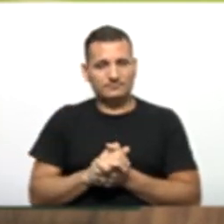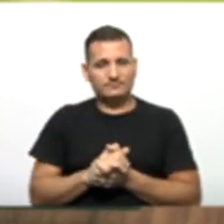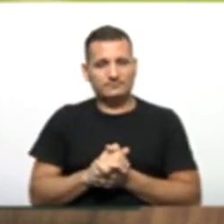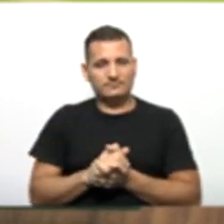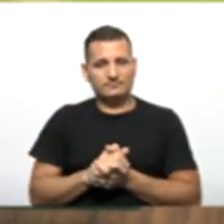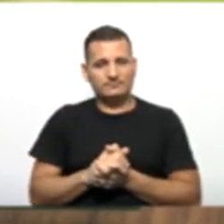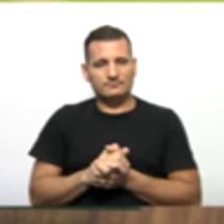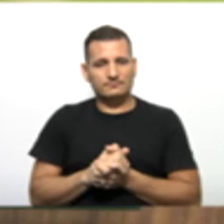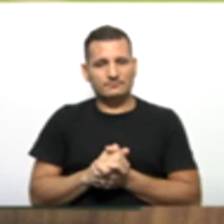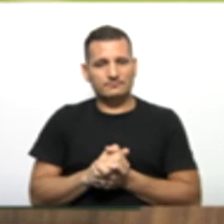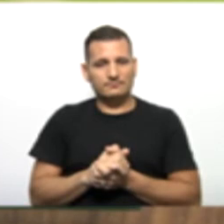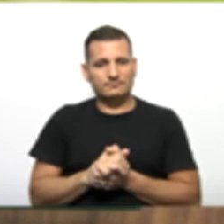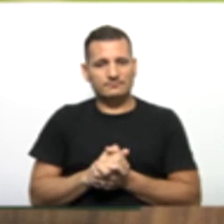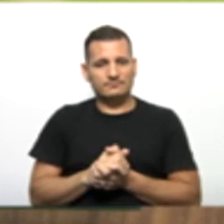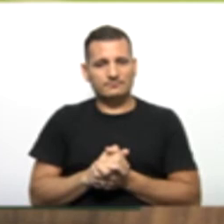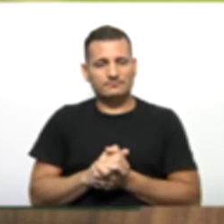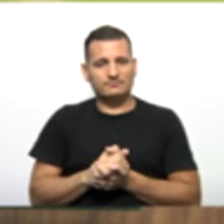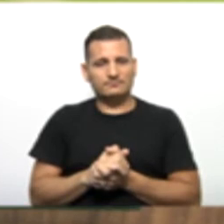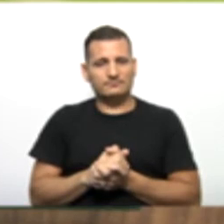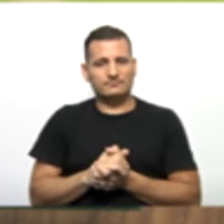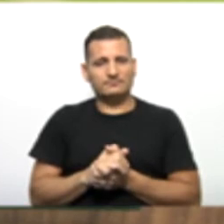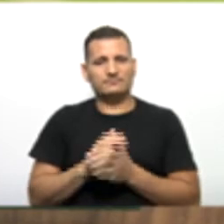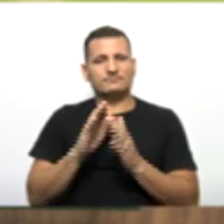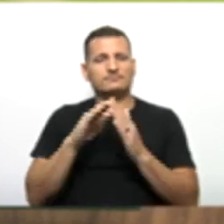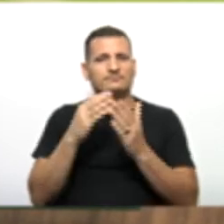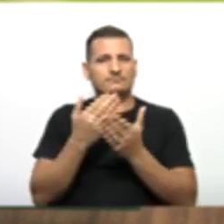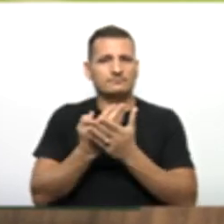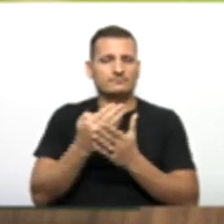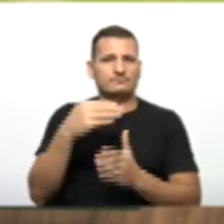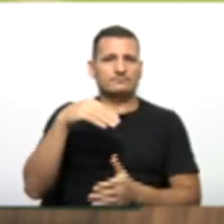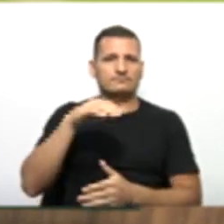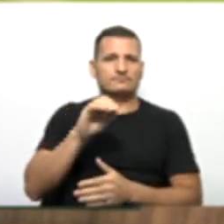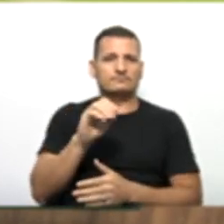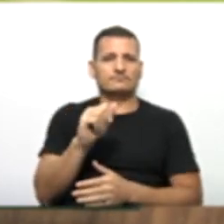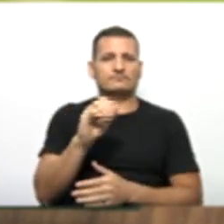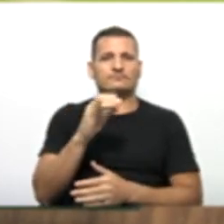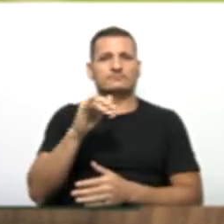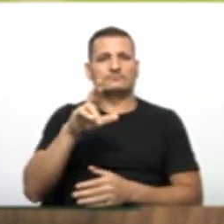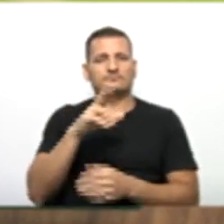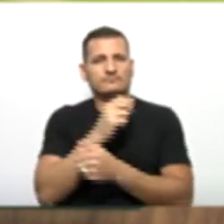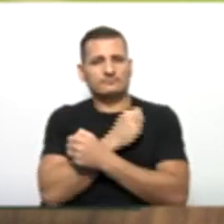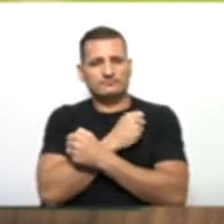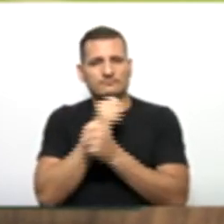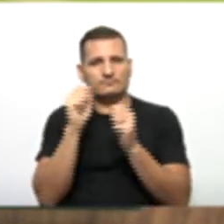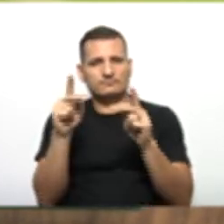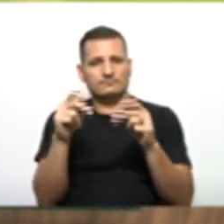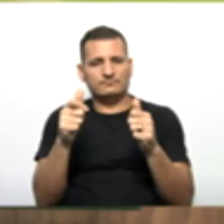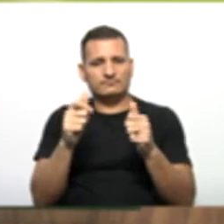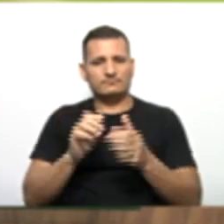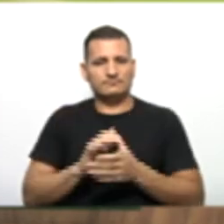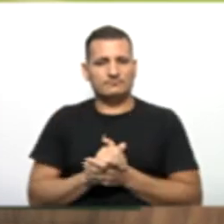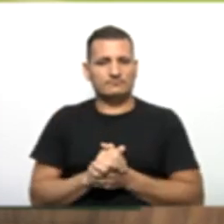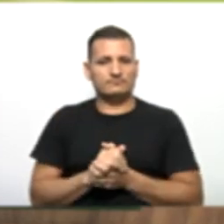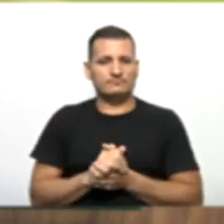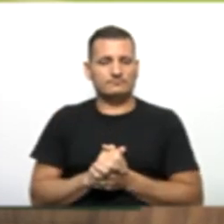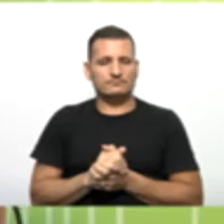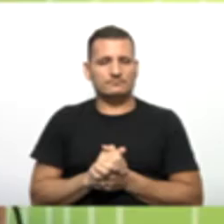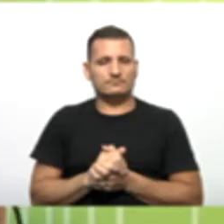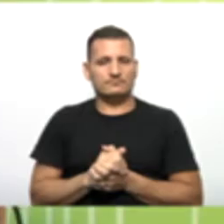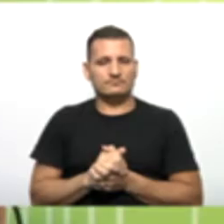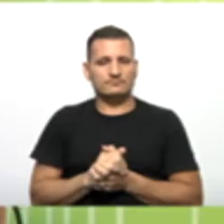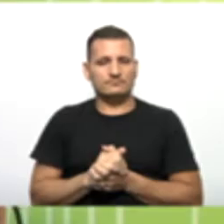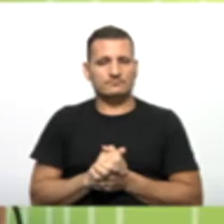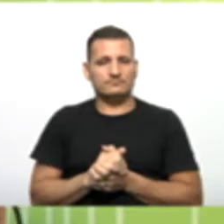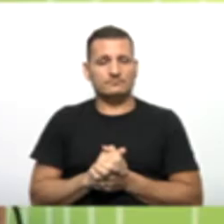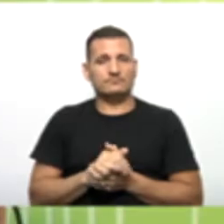aqui que me pediram, né, o pessoal da Escola Moacir Caramelo, Chupinguai, um abraço, ok? Professor Saulo. Mas, segura aí,